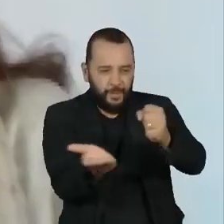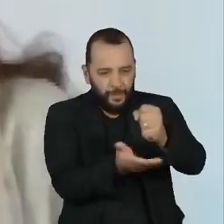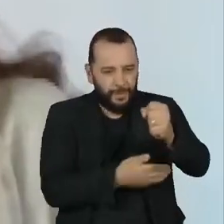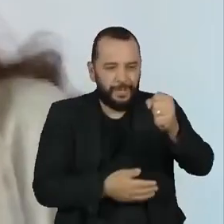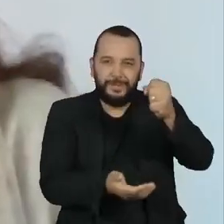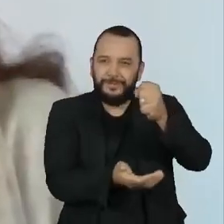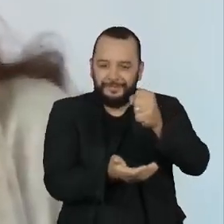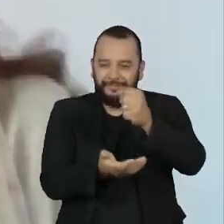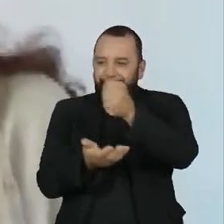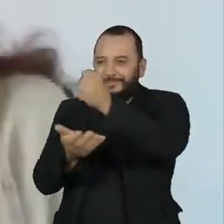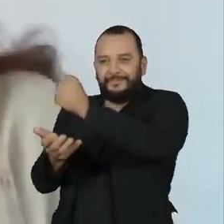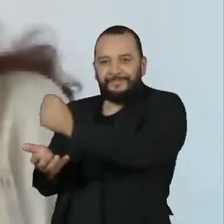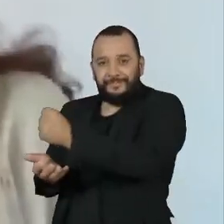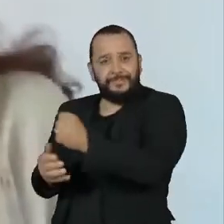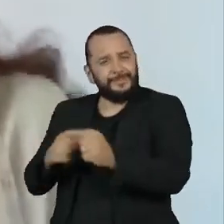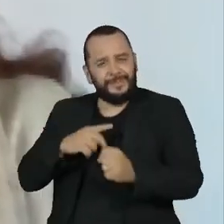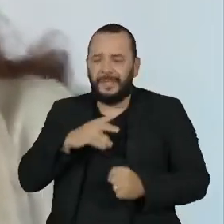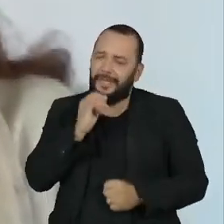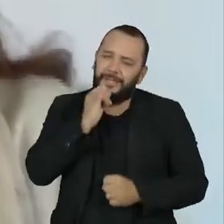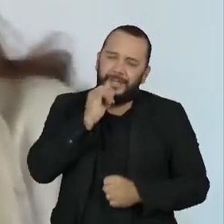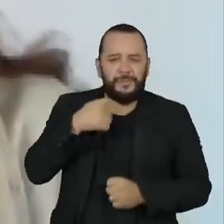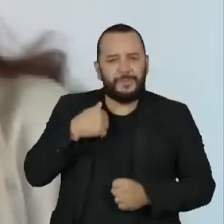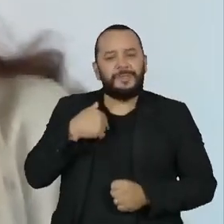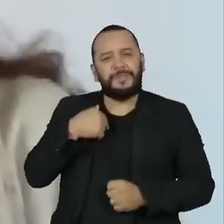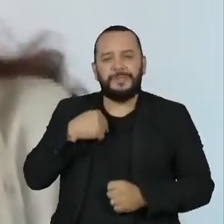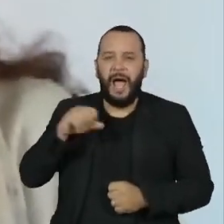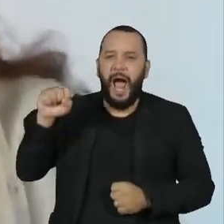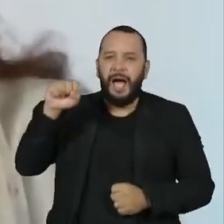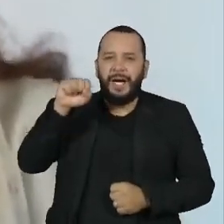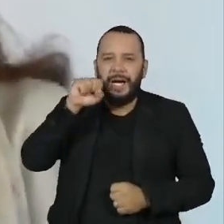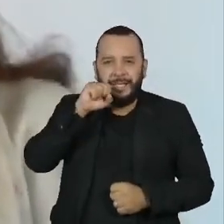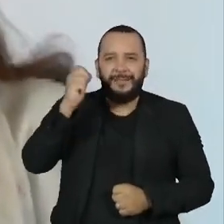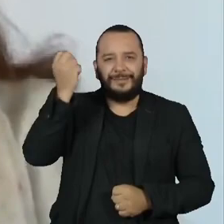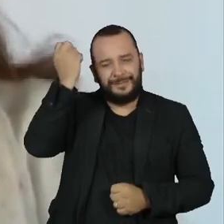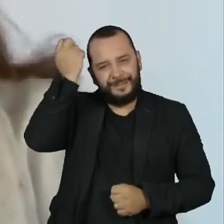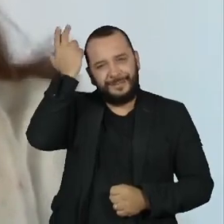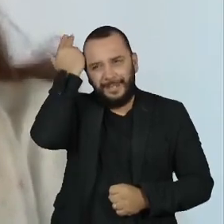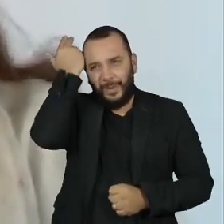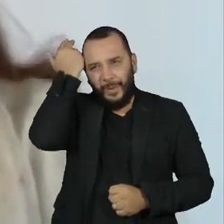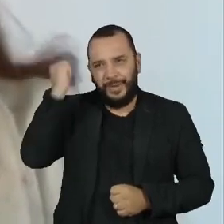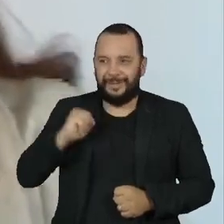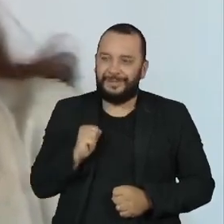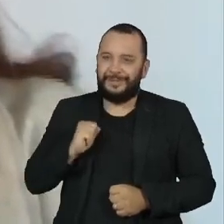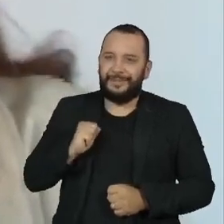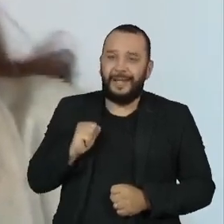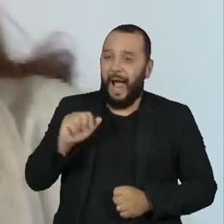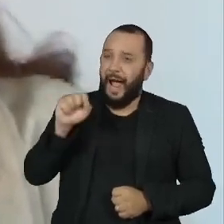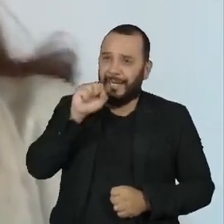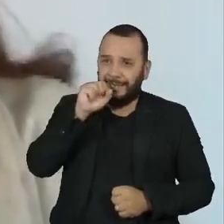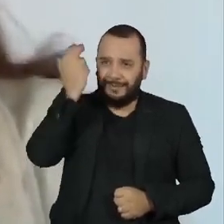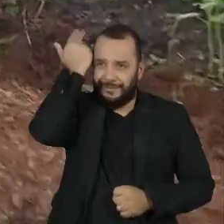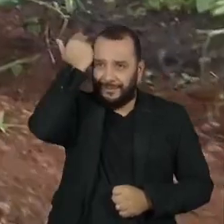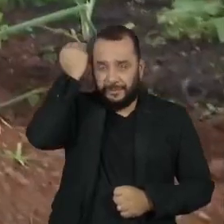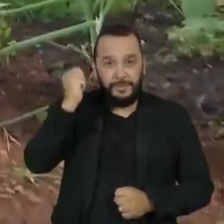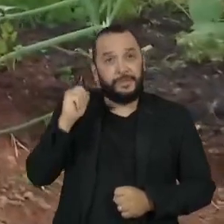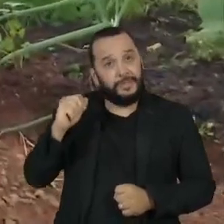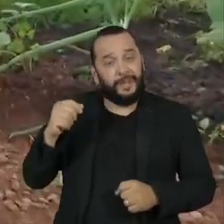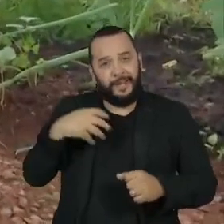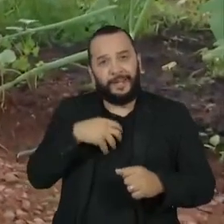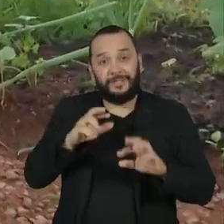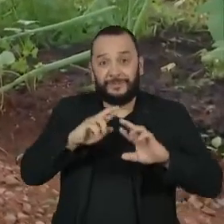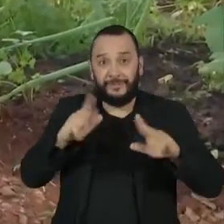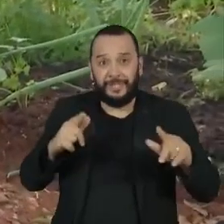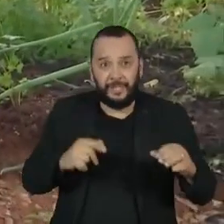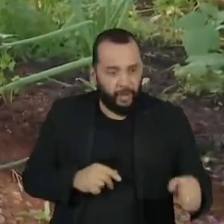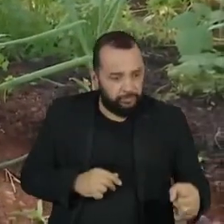aquele legume, então uma cenoura, né? Eu dou o exemplo da cenoura porque é o que a gente normalmente utiliza muito até como exemplo, porque é diferente, ela tirar